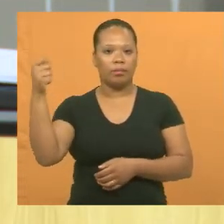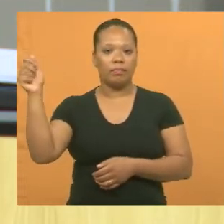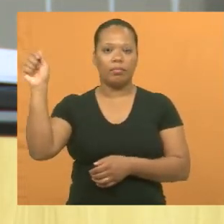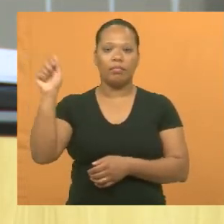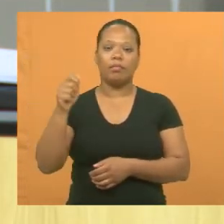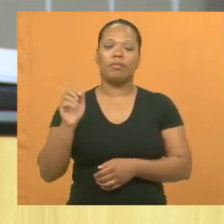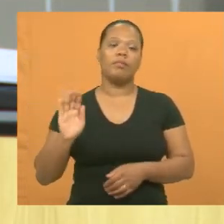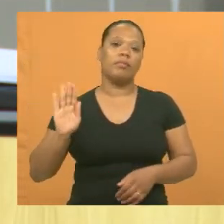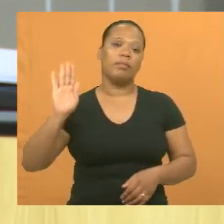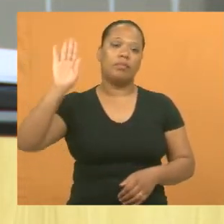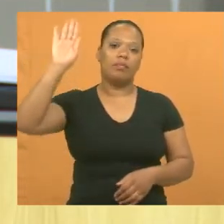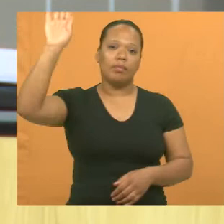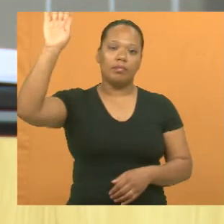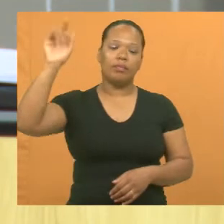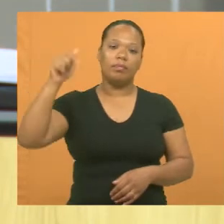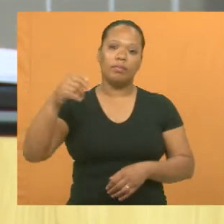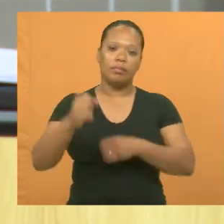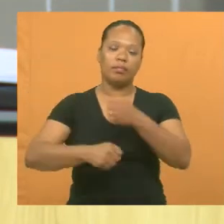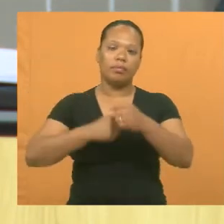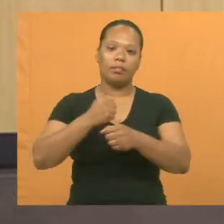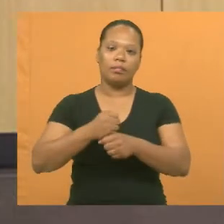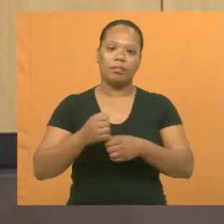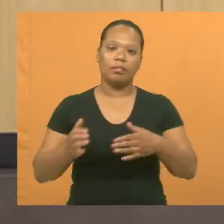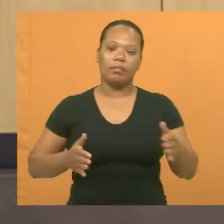Ponciano. São estas as moções, presidente.